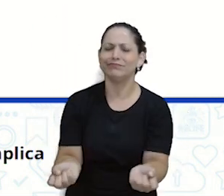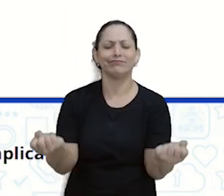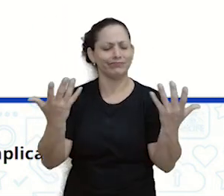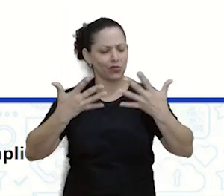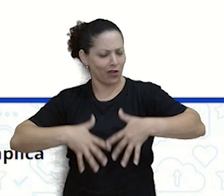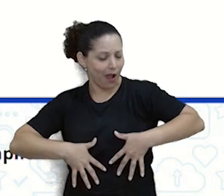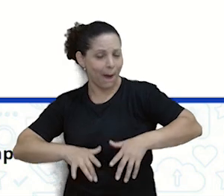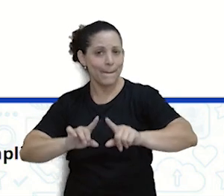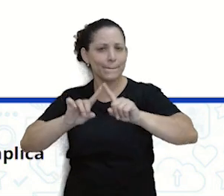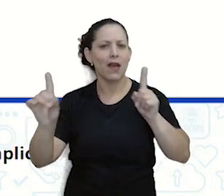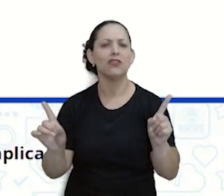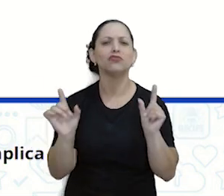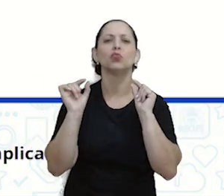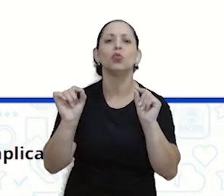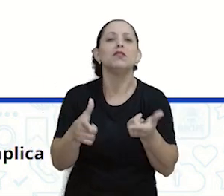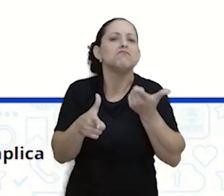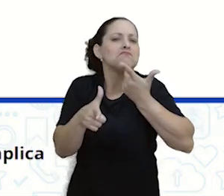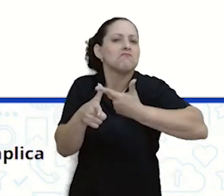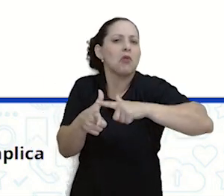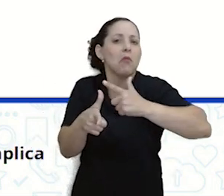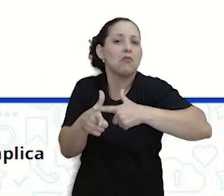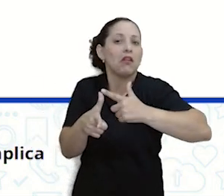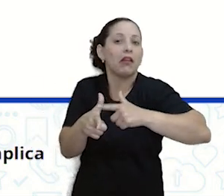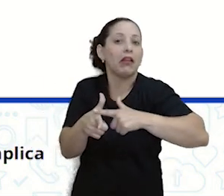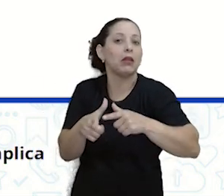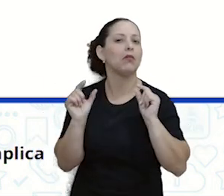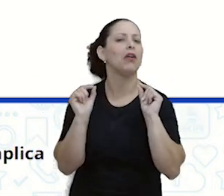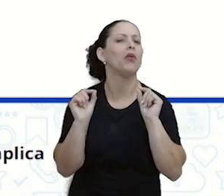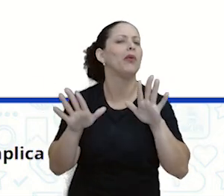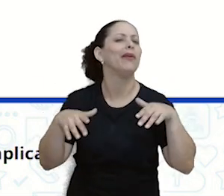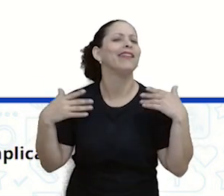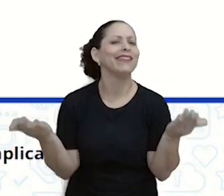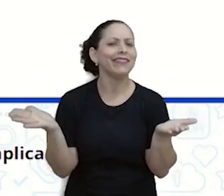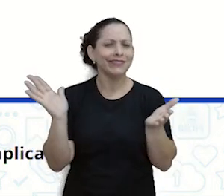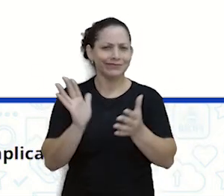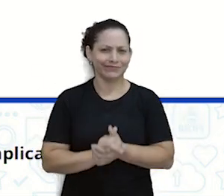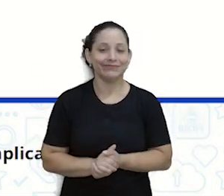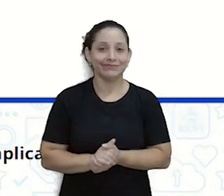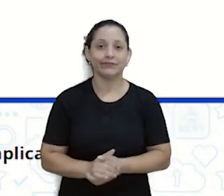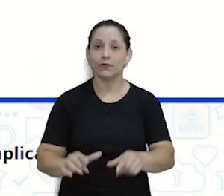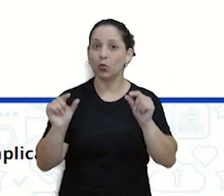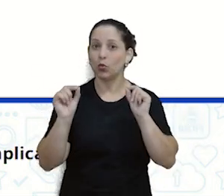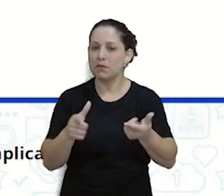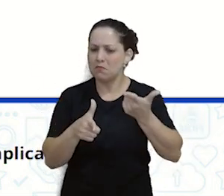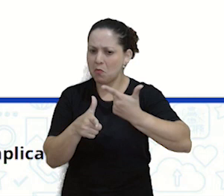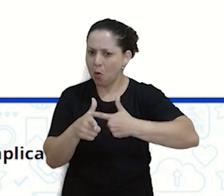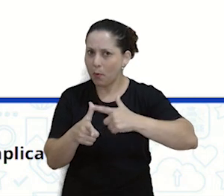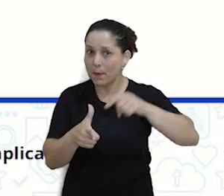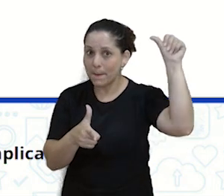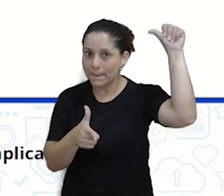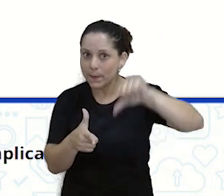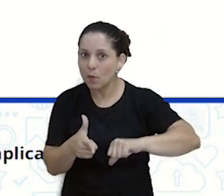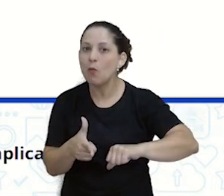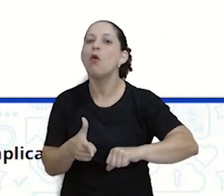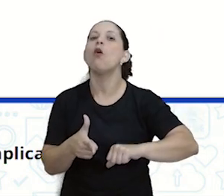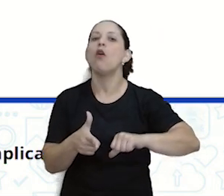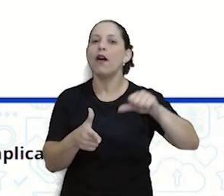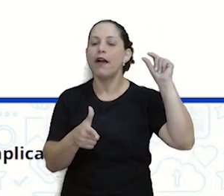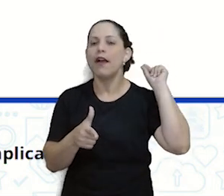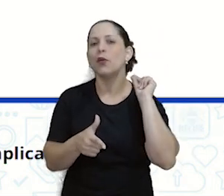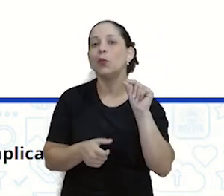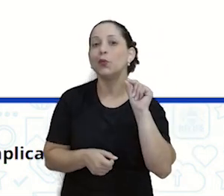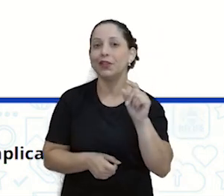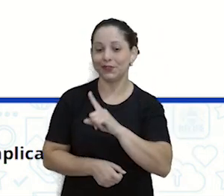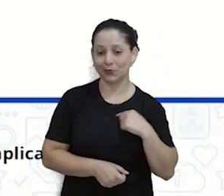Então tá, e o tal agravamento do efeito estufa que você falou, professor? O que agrava o efeito estufa, causando um problema, é quando